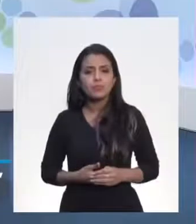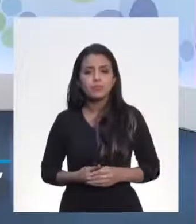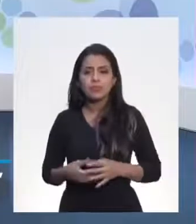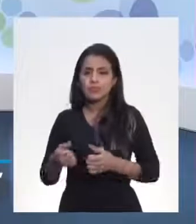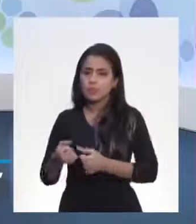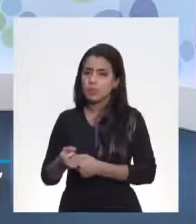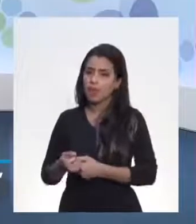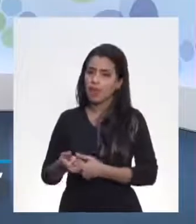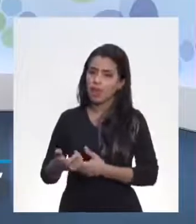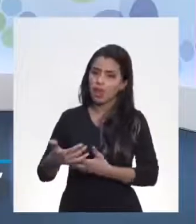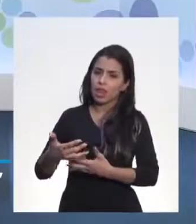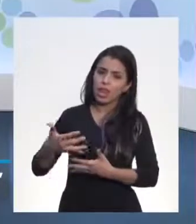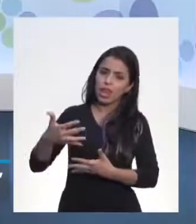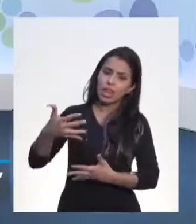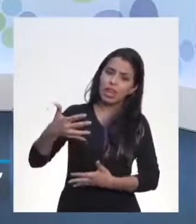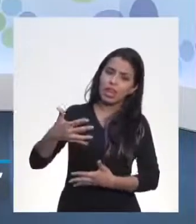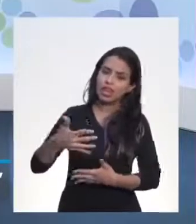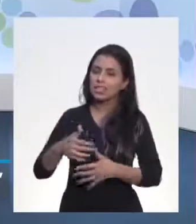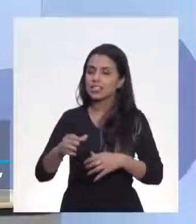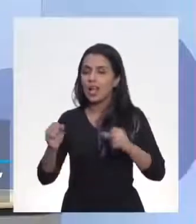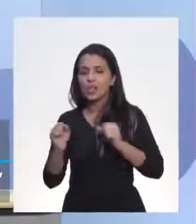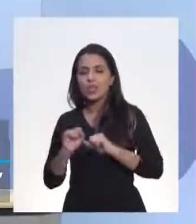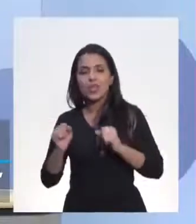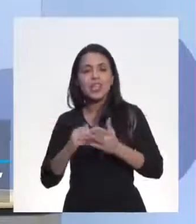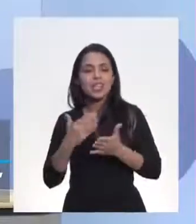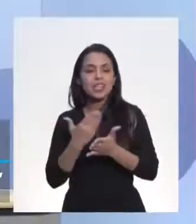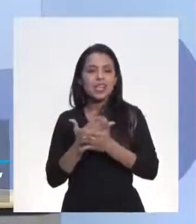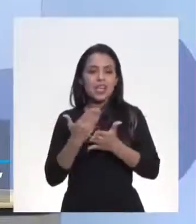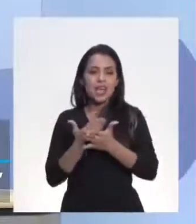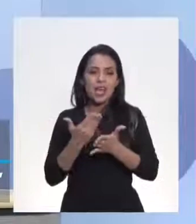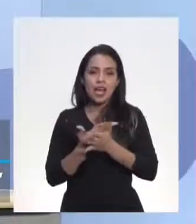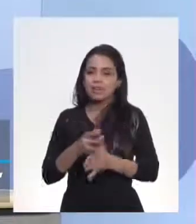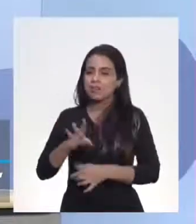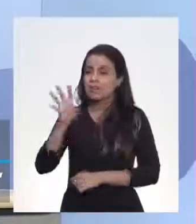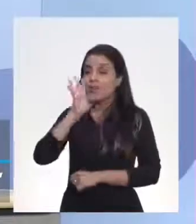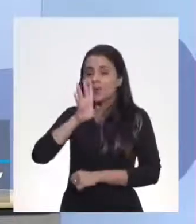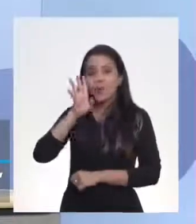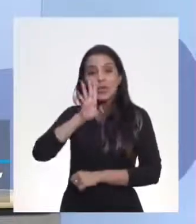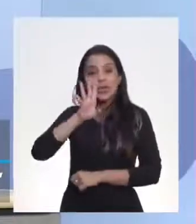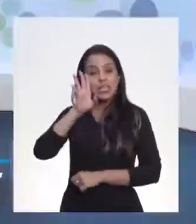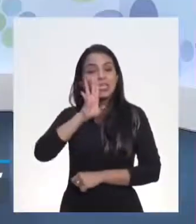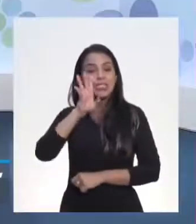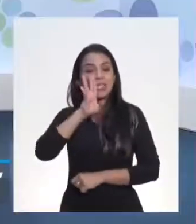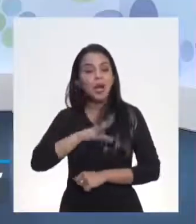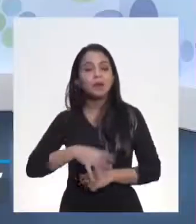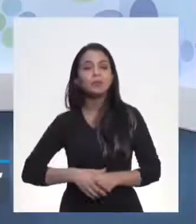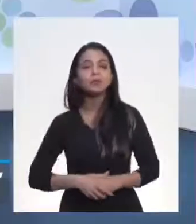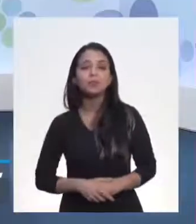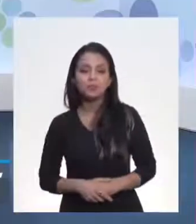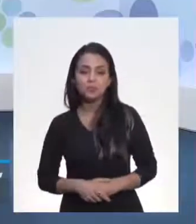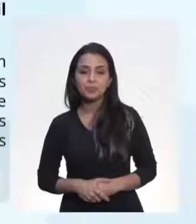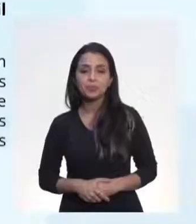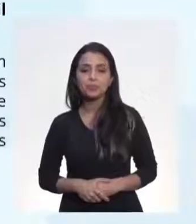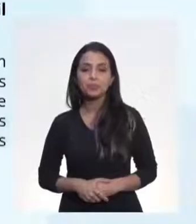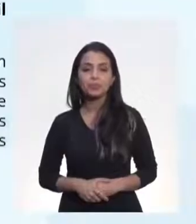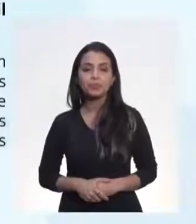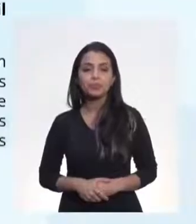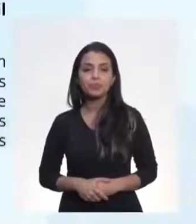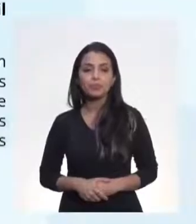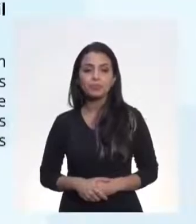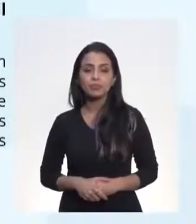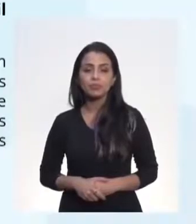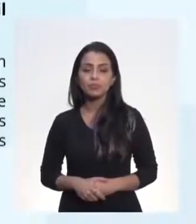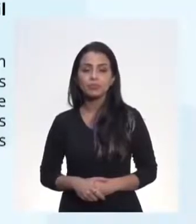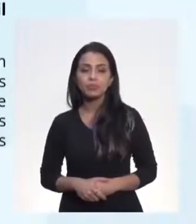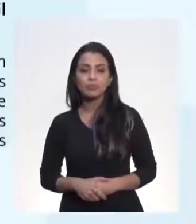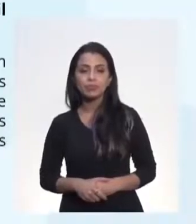falando aqui, eu amo, estou adorando a aula, muito legal, gente. Presta atenção aí, olha só. O trecho que a gente